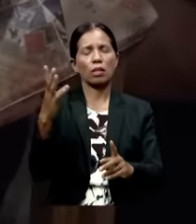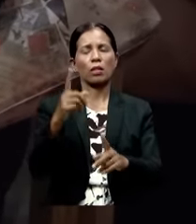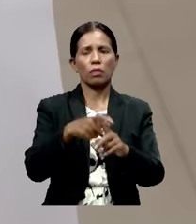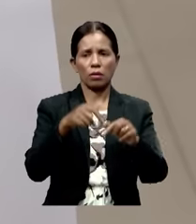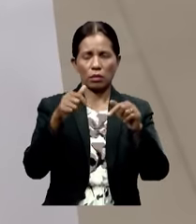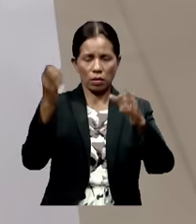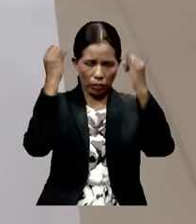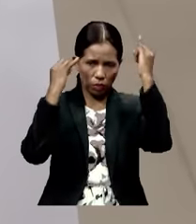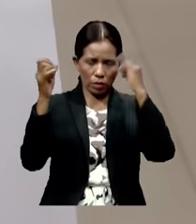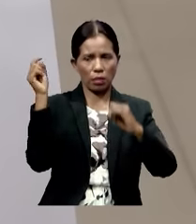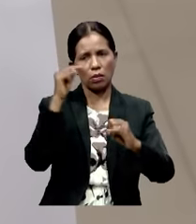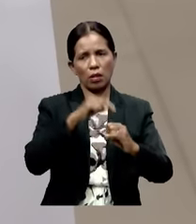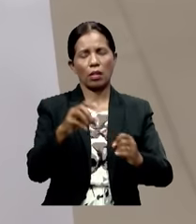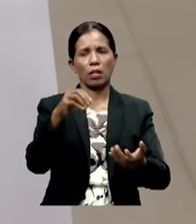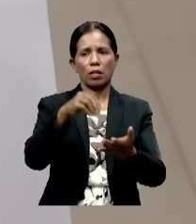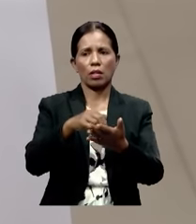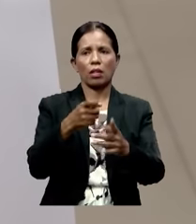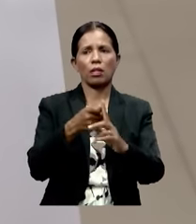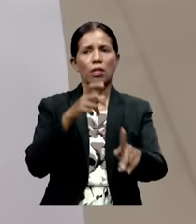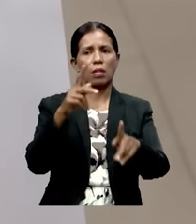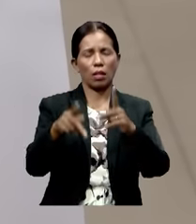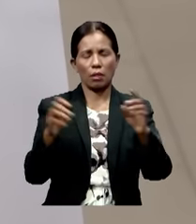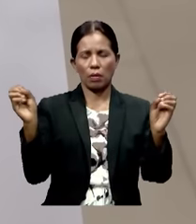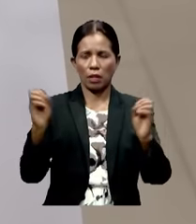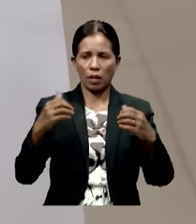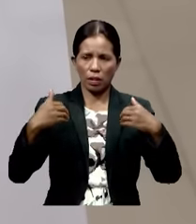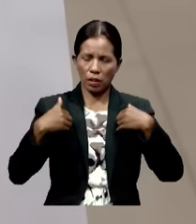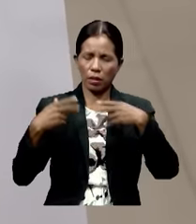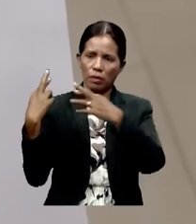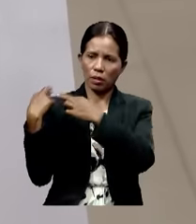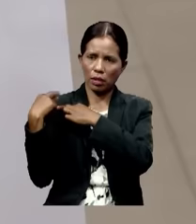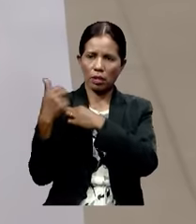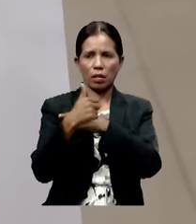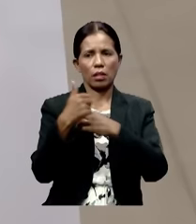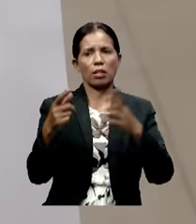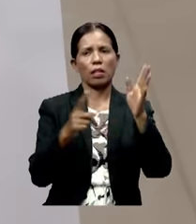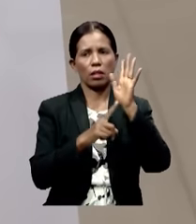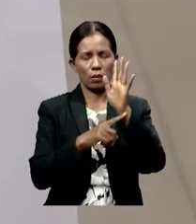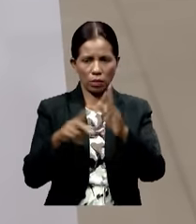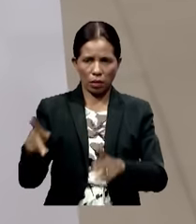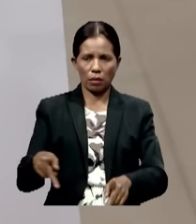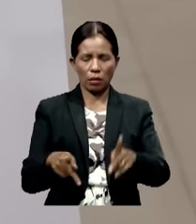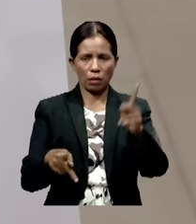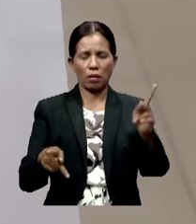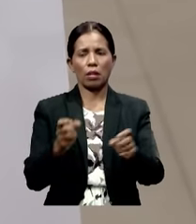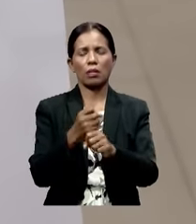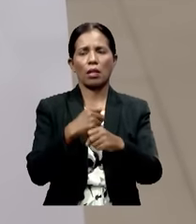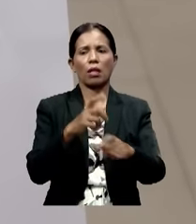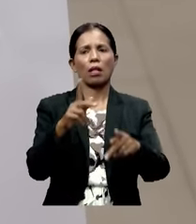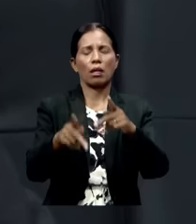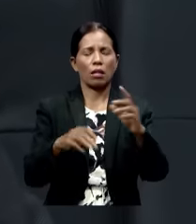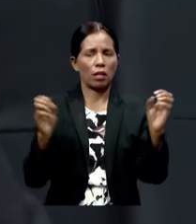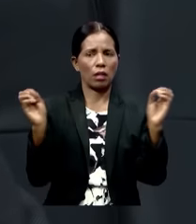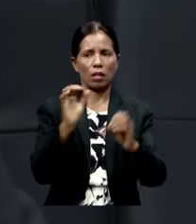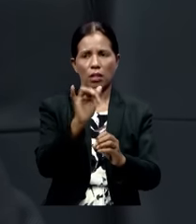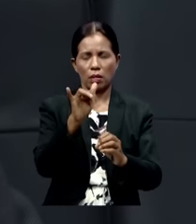informação falsa, nebe lança, russi ema irresponsabilidade balun, no espalha e a público, onde ralo ema barak, mas la